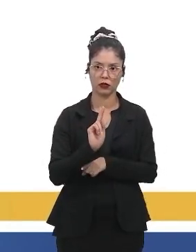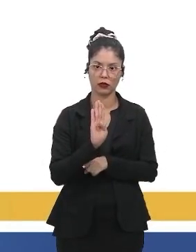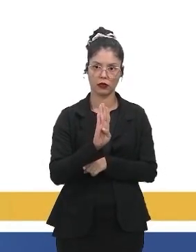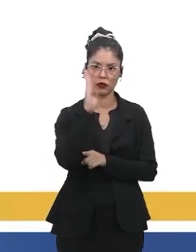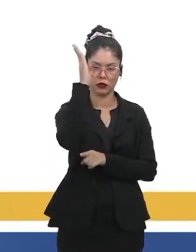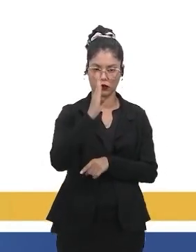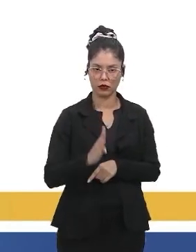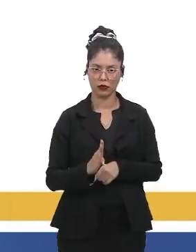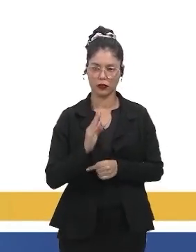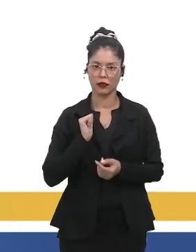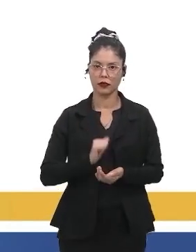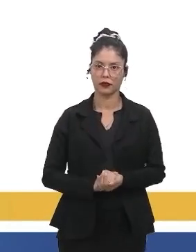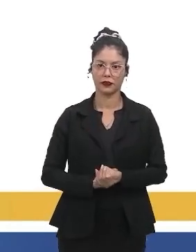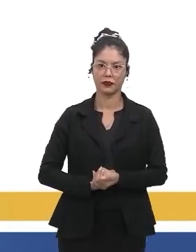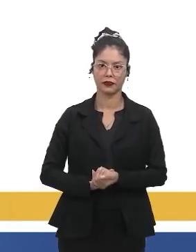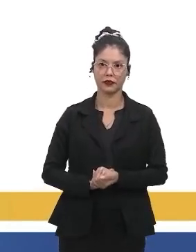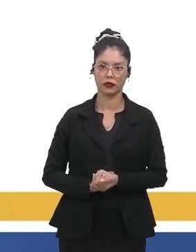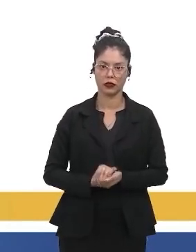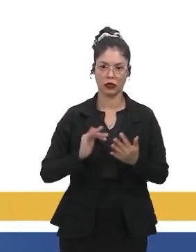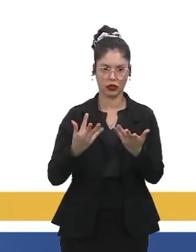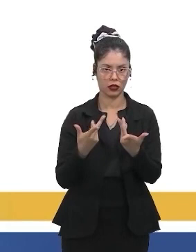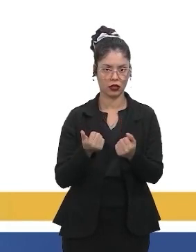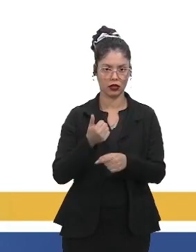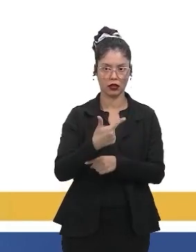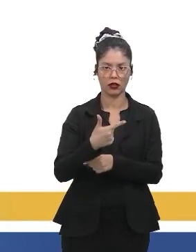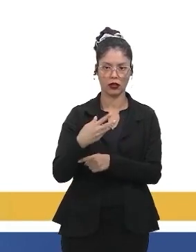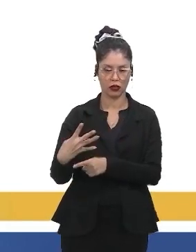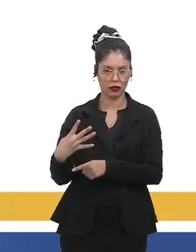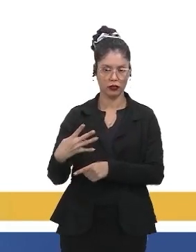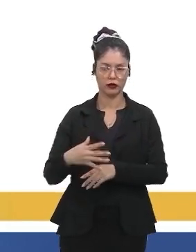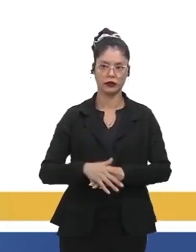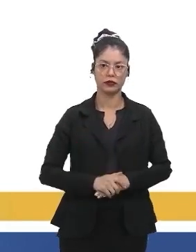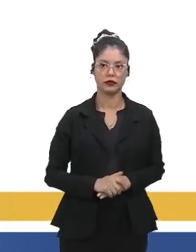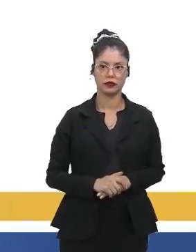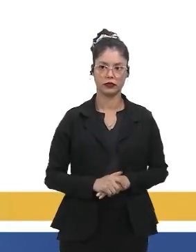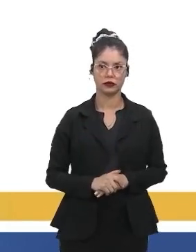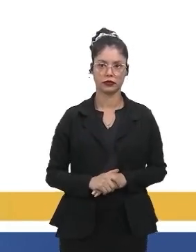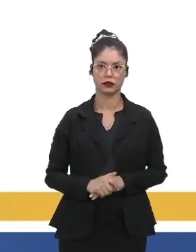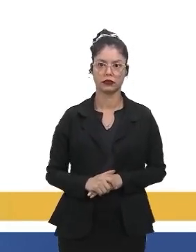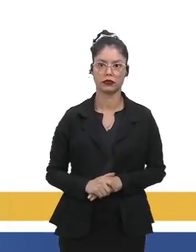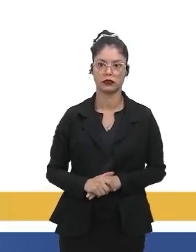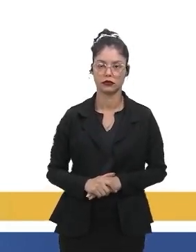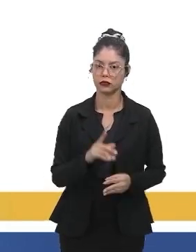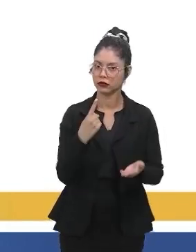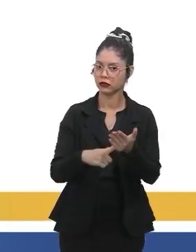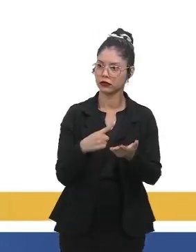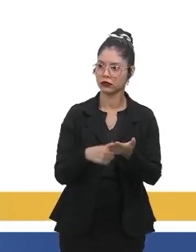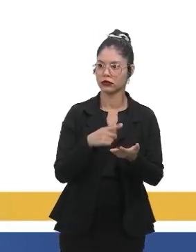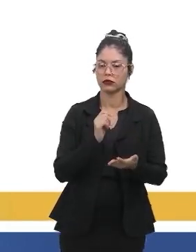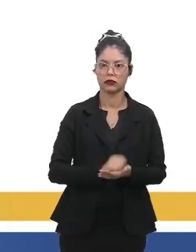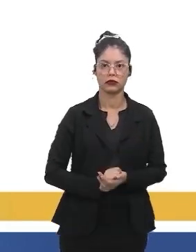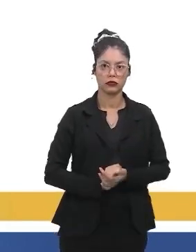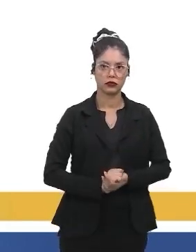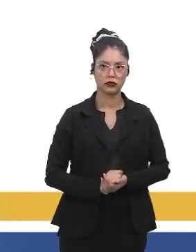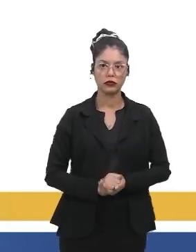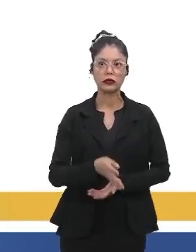Brasil. A habilidade que nós vamos trabalhar aqui, de acordo com a matriz do